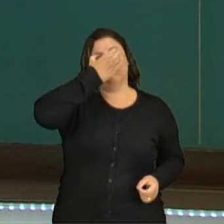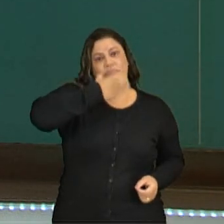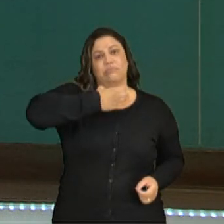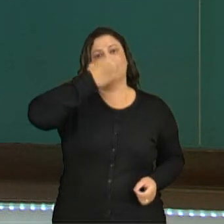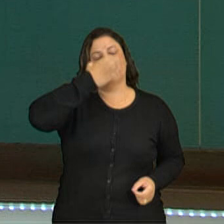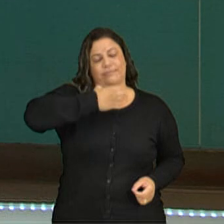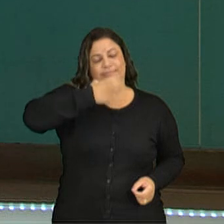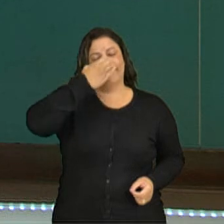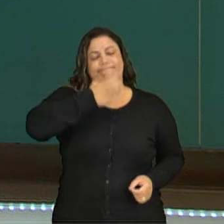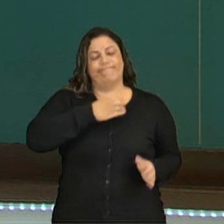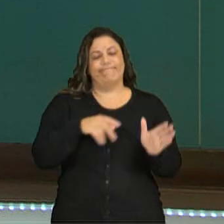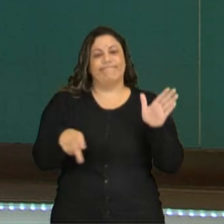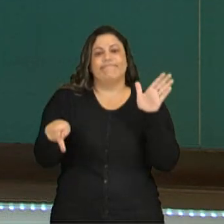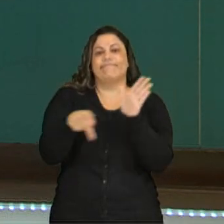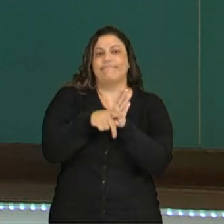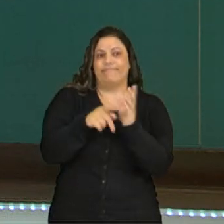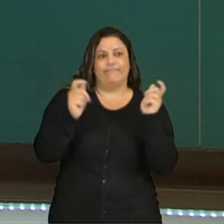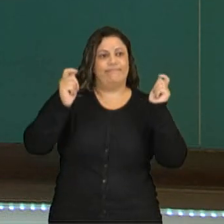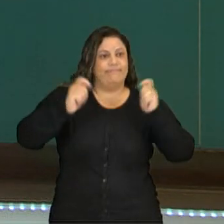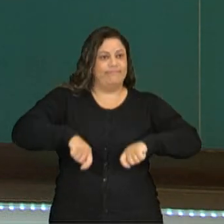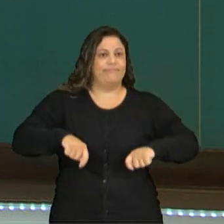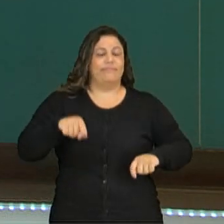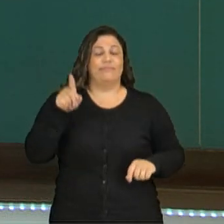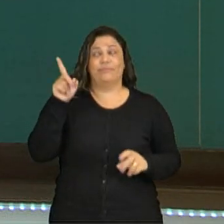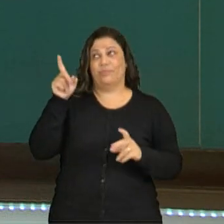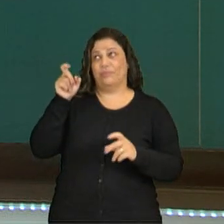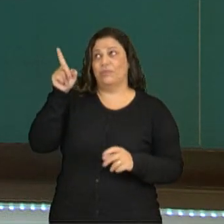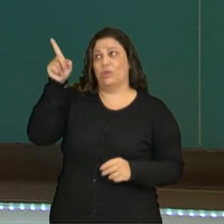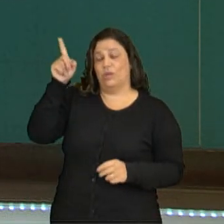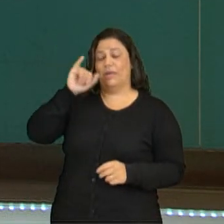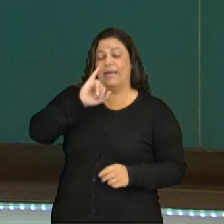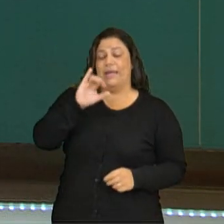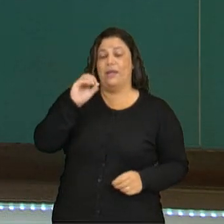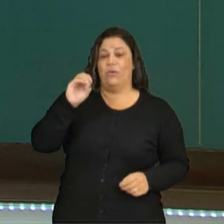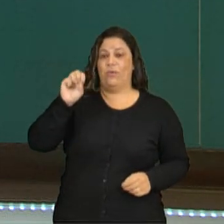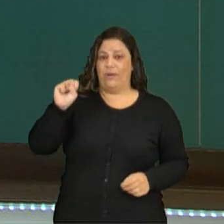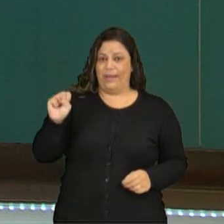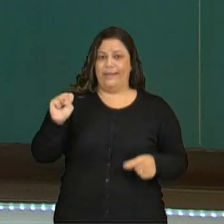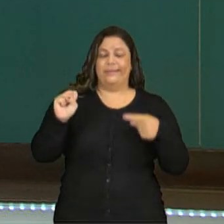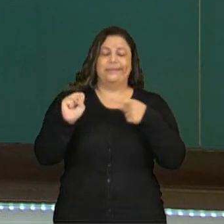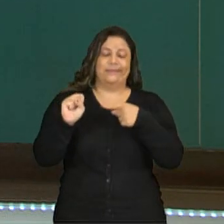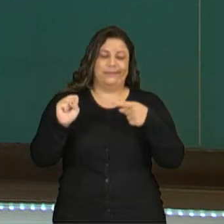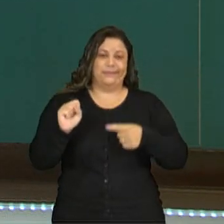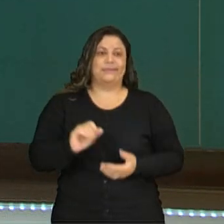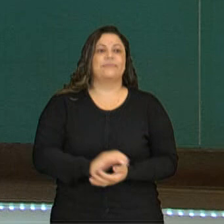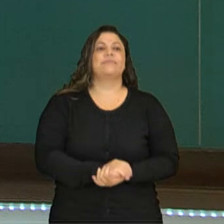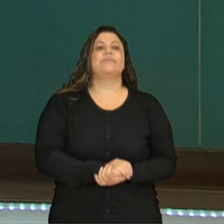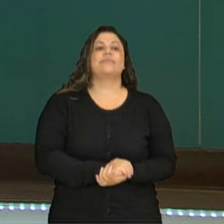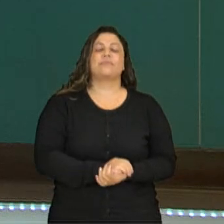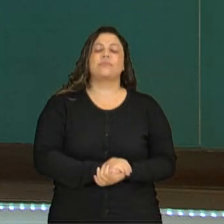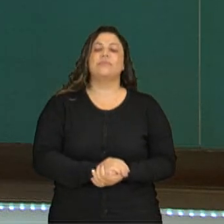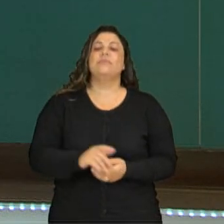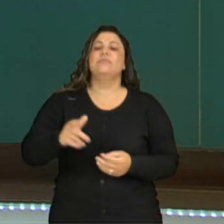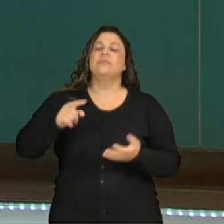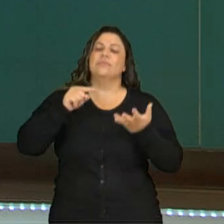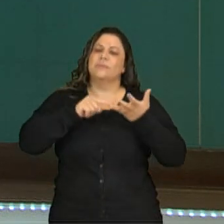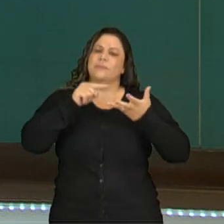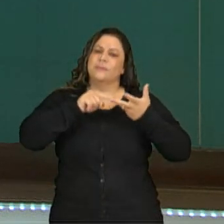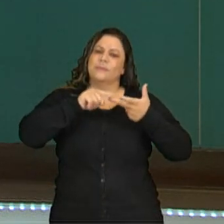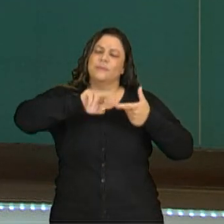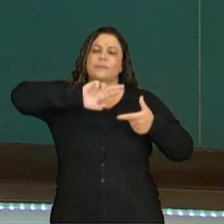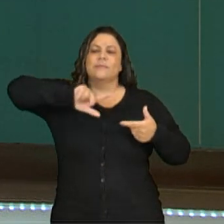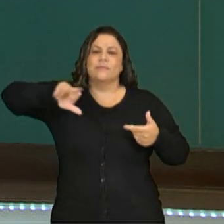o iPhone. Então, os iPhones funcionam com um sistema iOS. Todos os